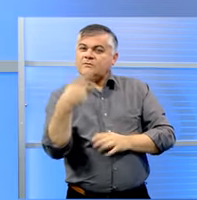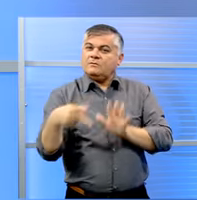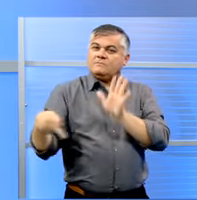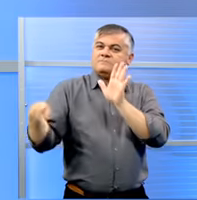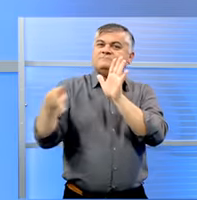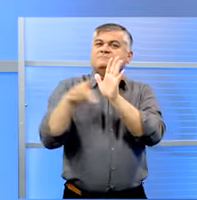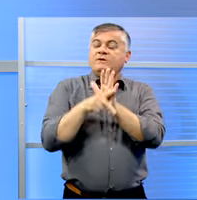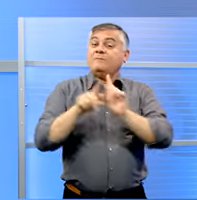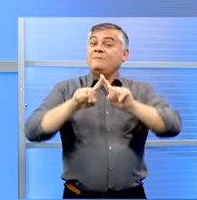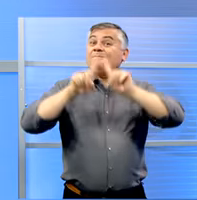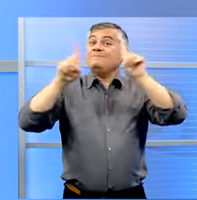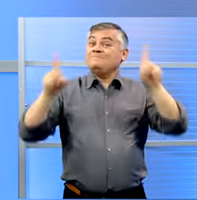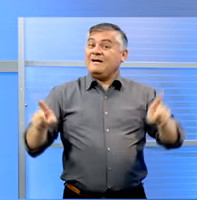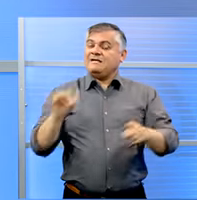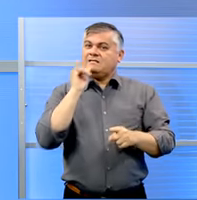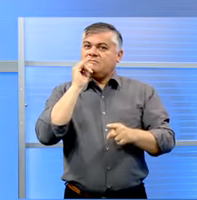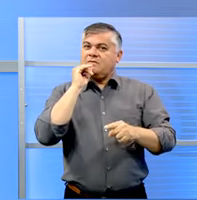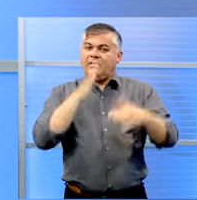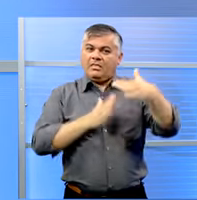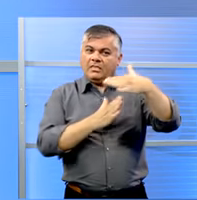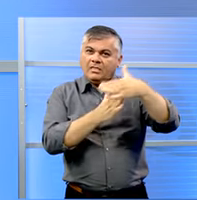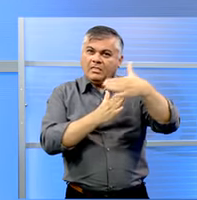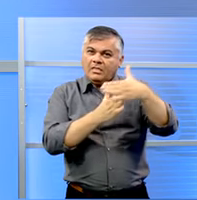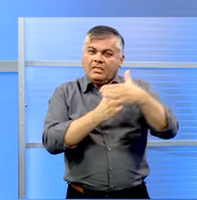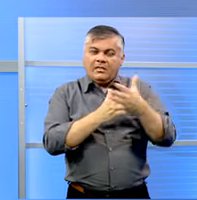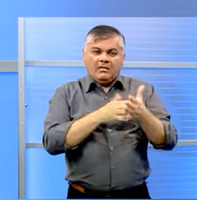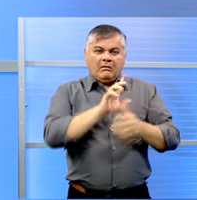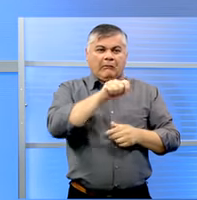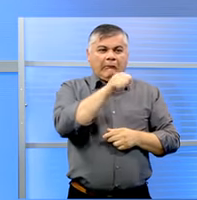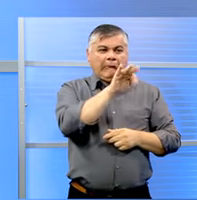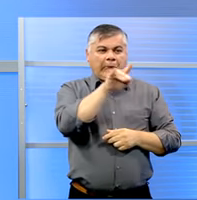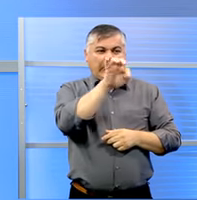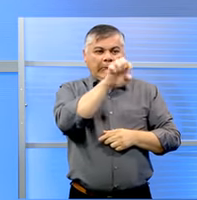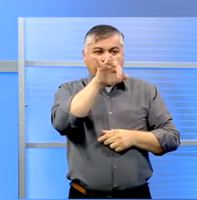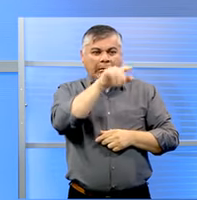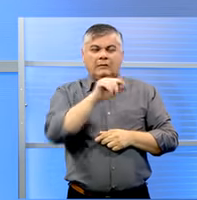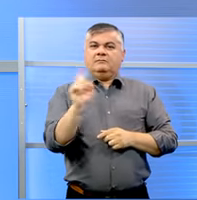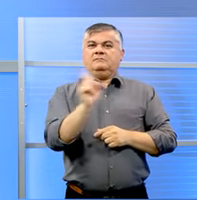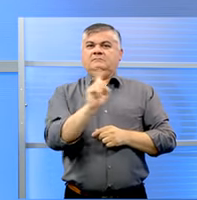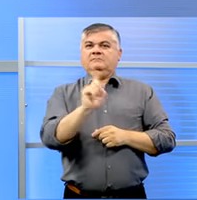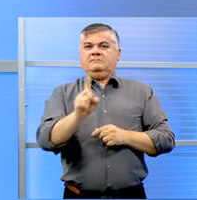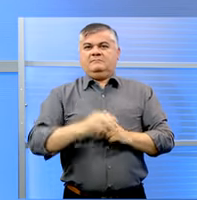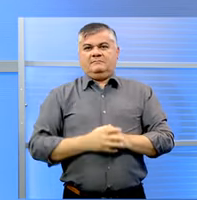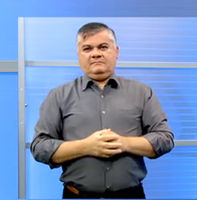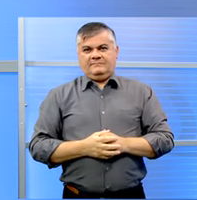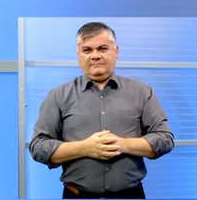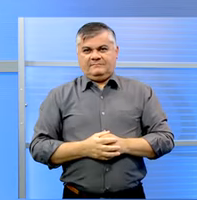parte, mas não se restringe ao alfabeto essas configurações de mãos.